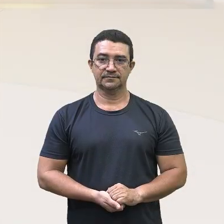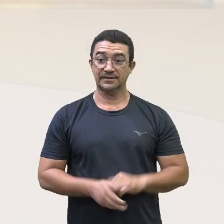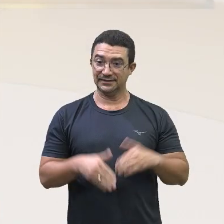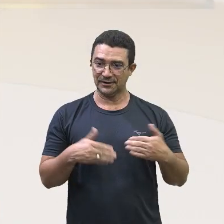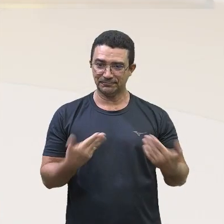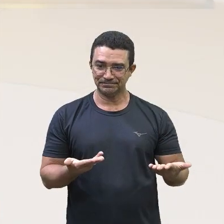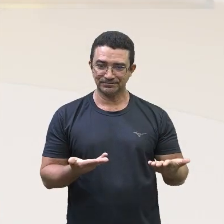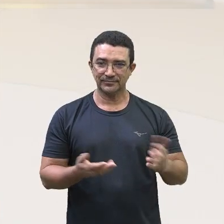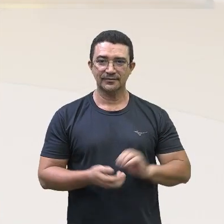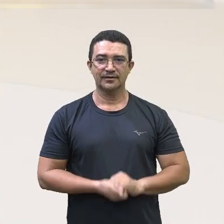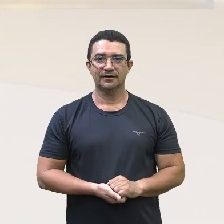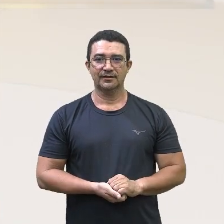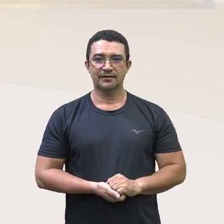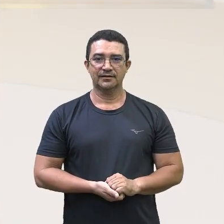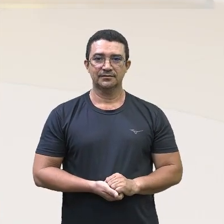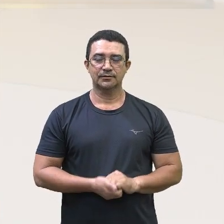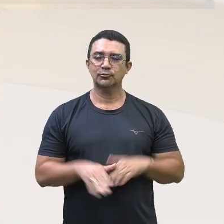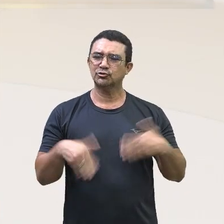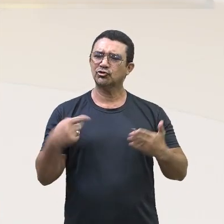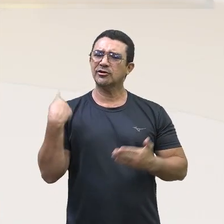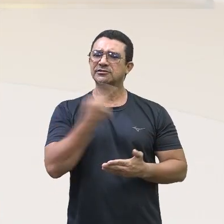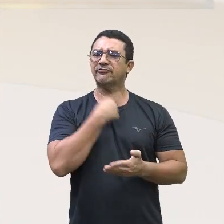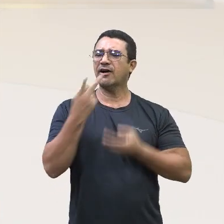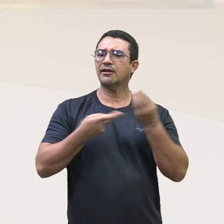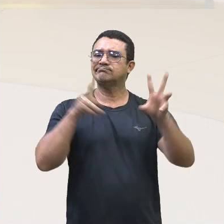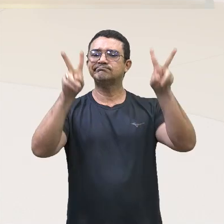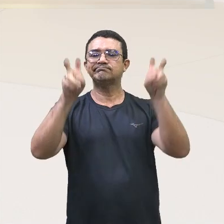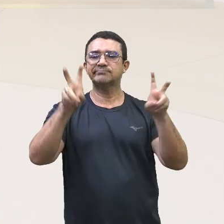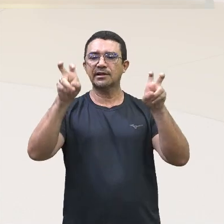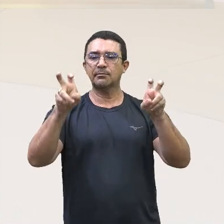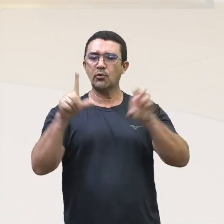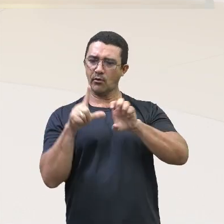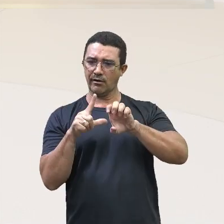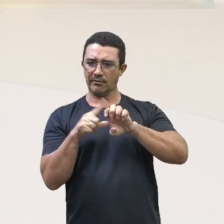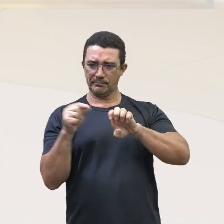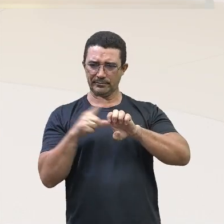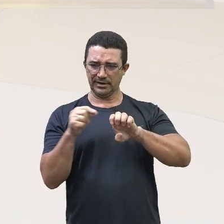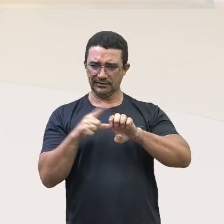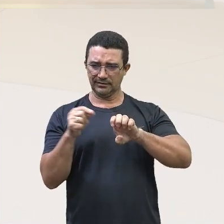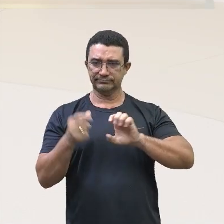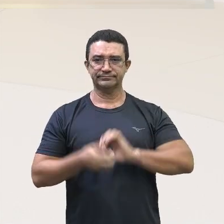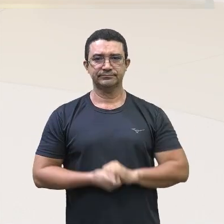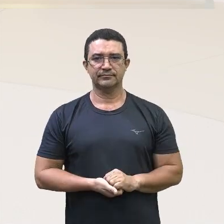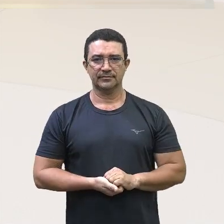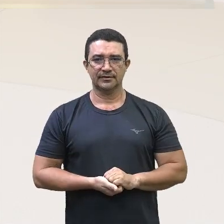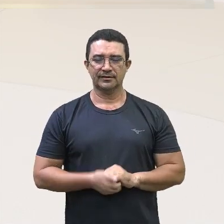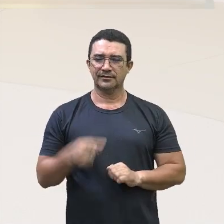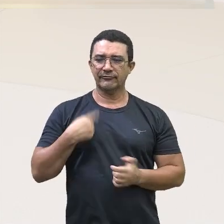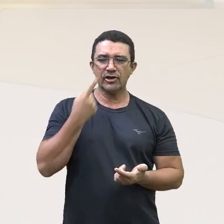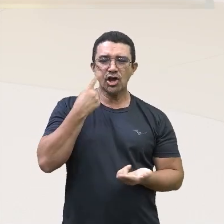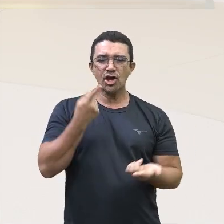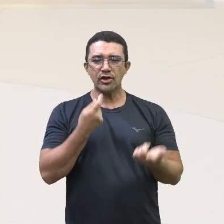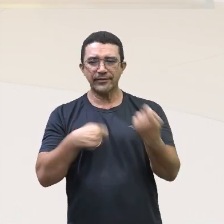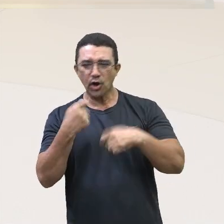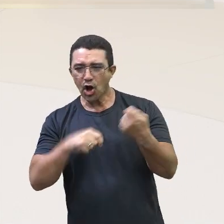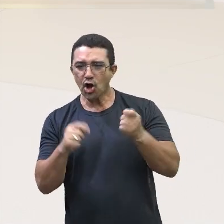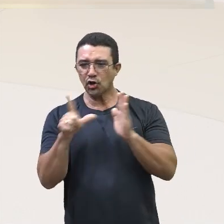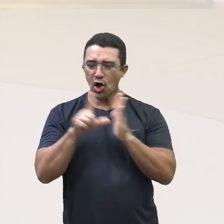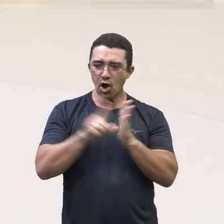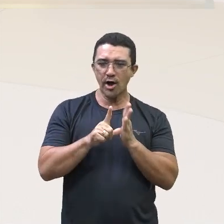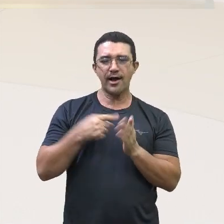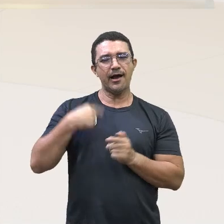Muito bem, quando a gente fala de empreender, a gente quer empreender, quer ter o nosso negócio, ganhar